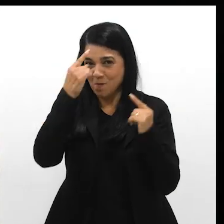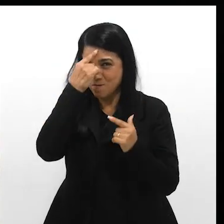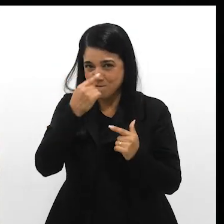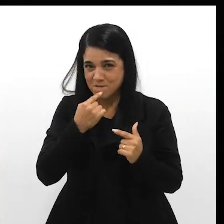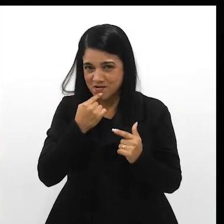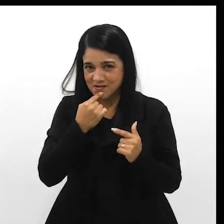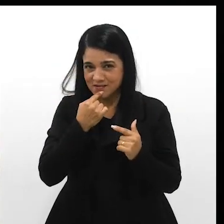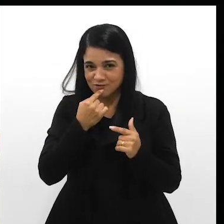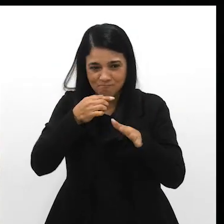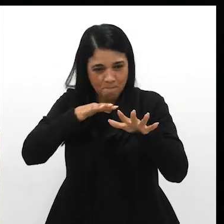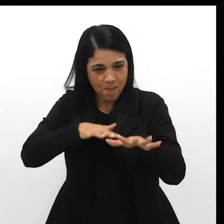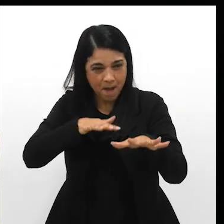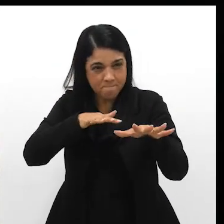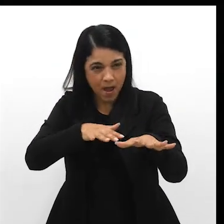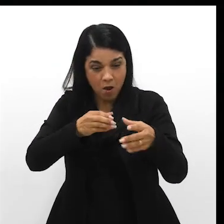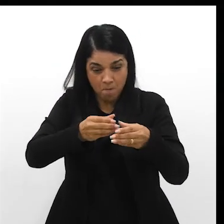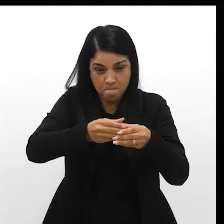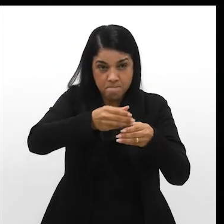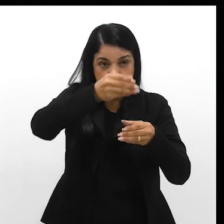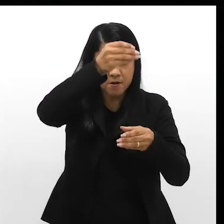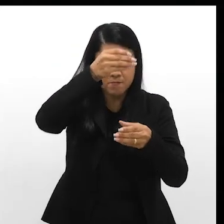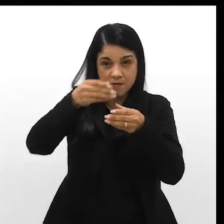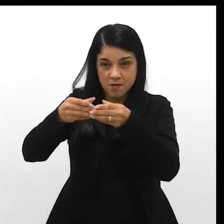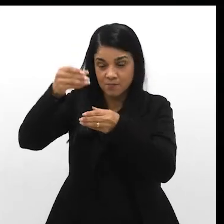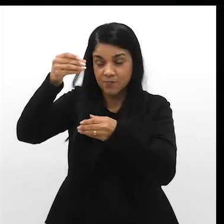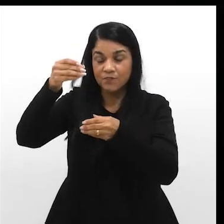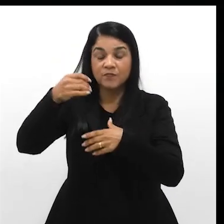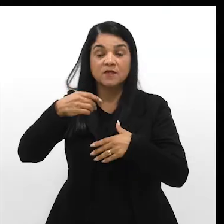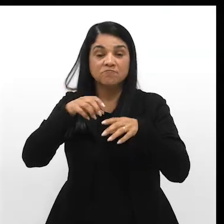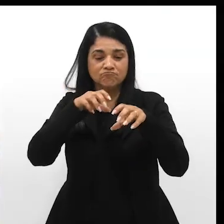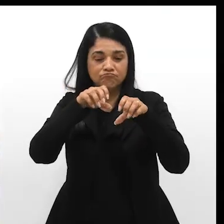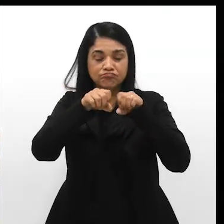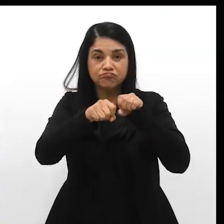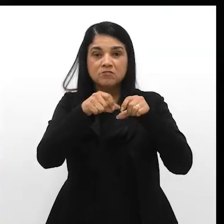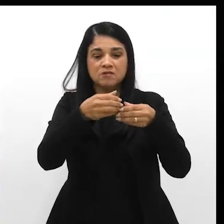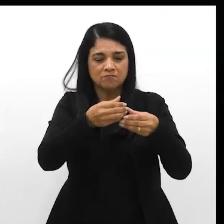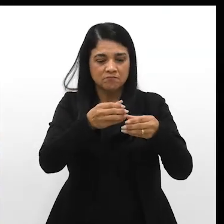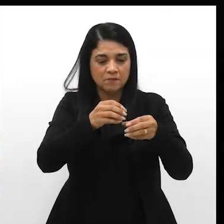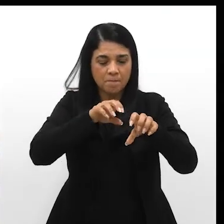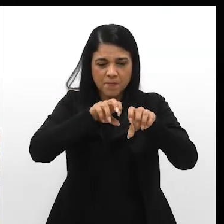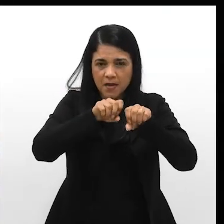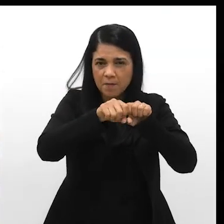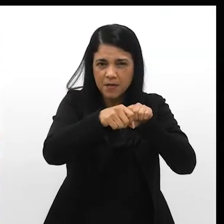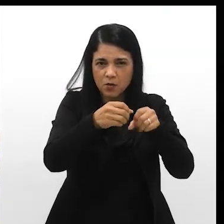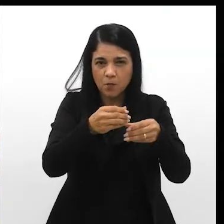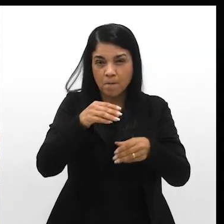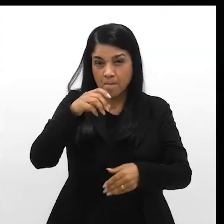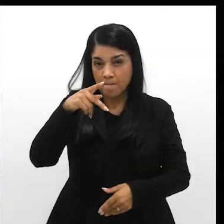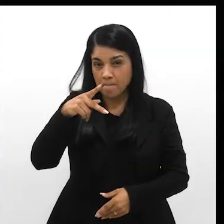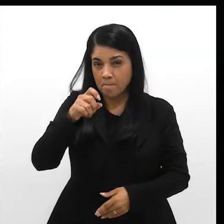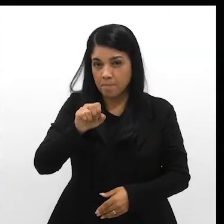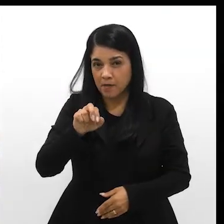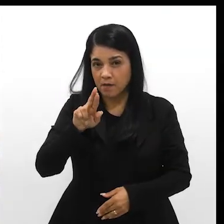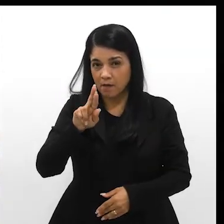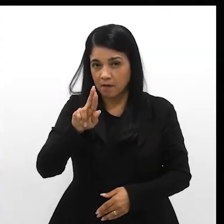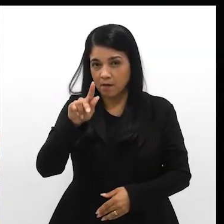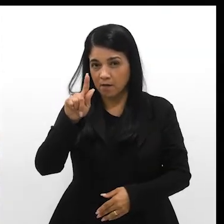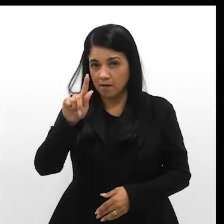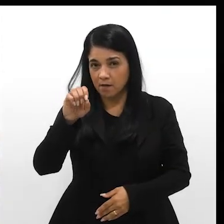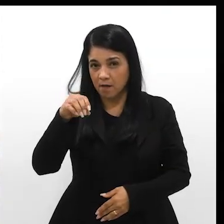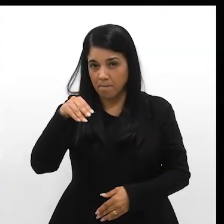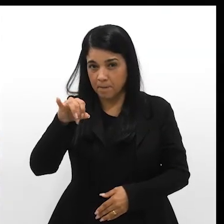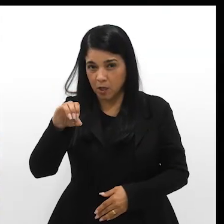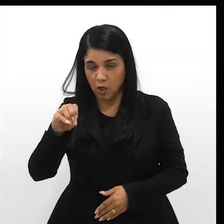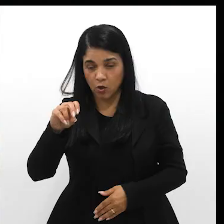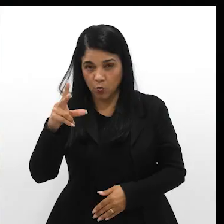que Eu vou dar uma olhada nisso. Que dão suporte a um pergaminho da Princesa Isabel, tem um pergaminho, né, lá, e tem a Princesa